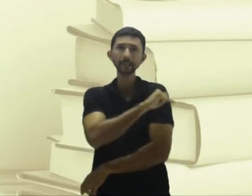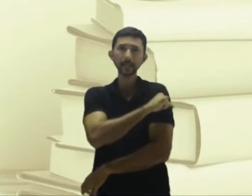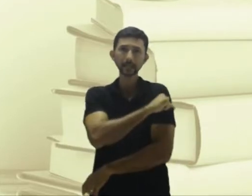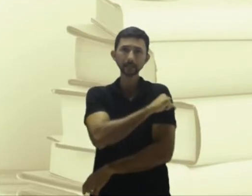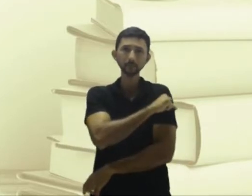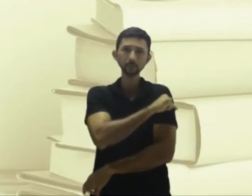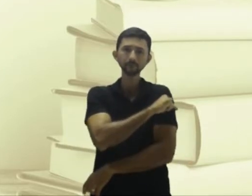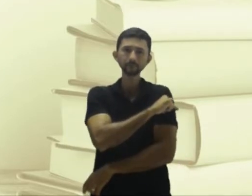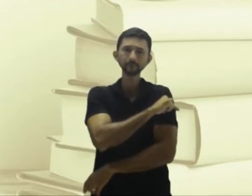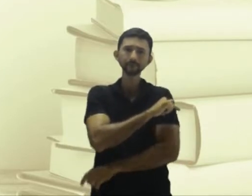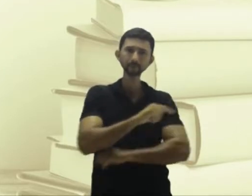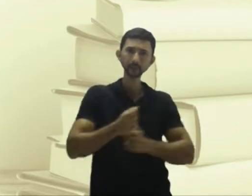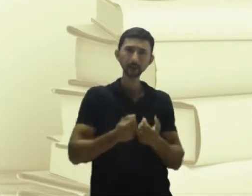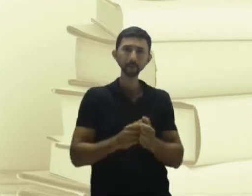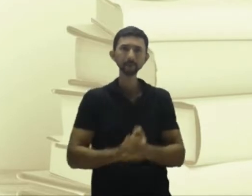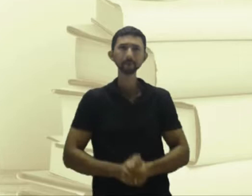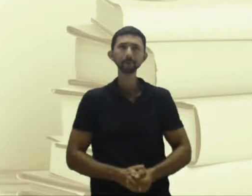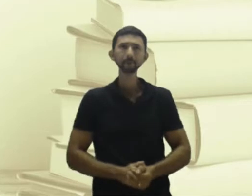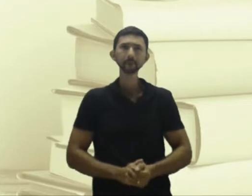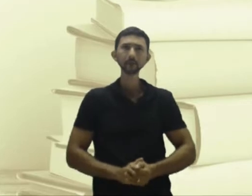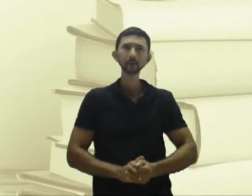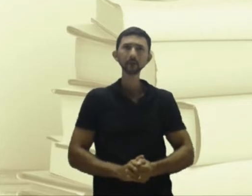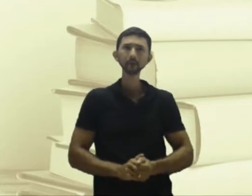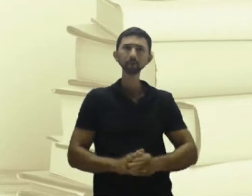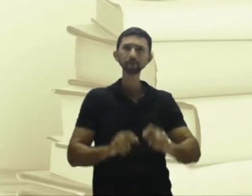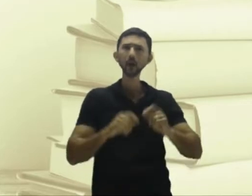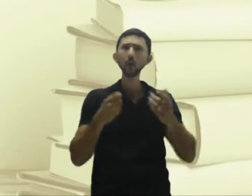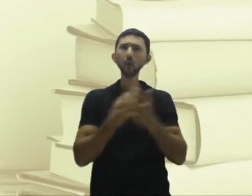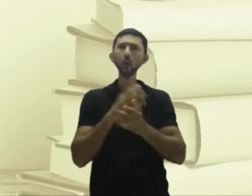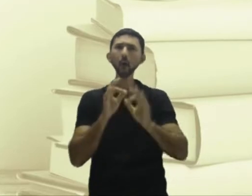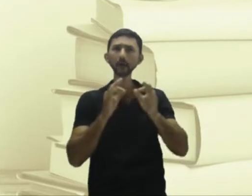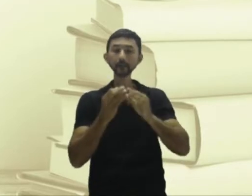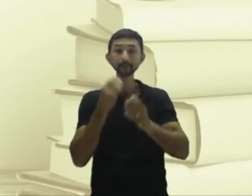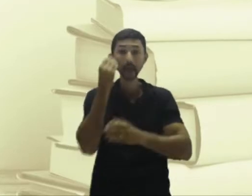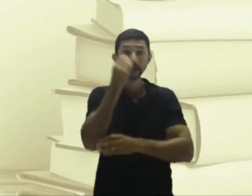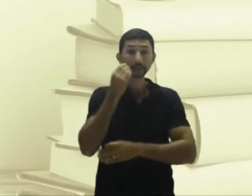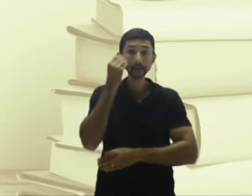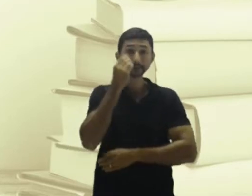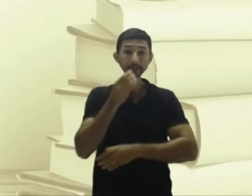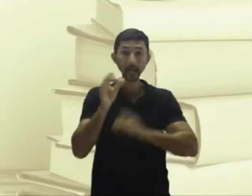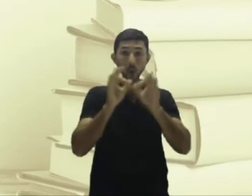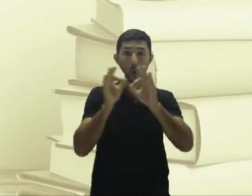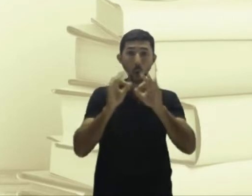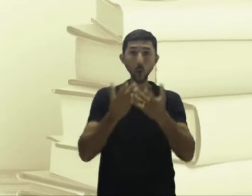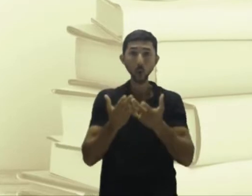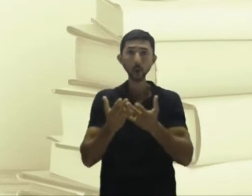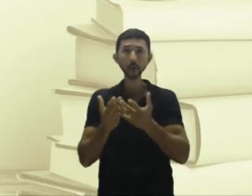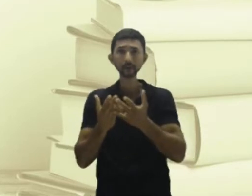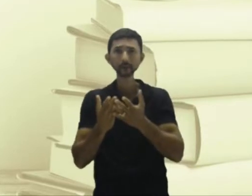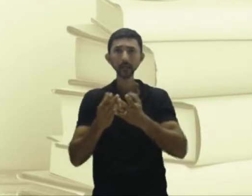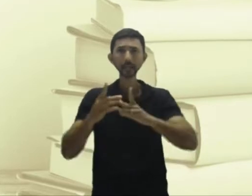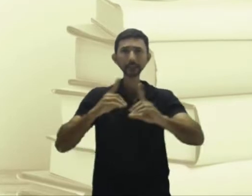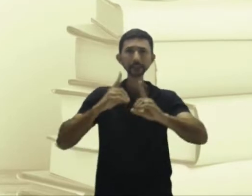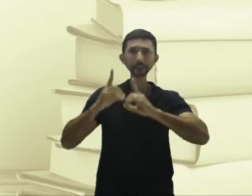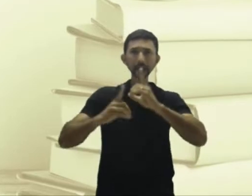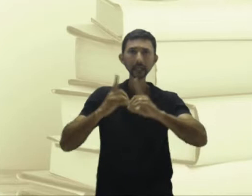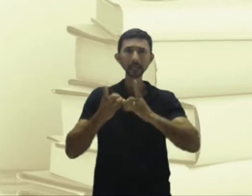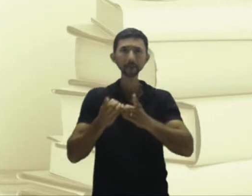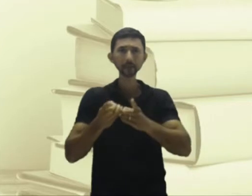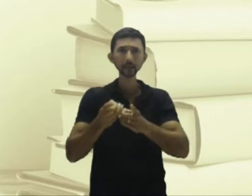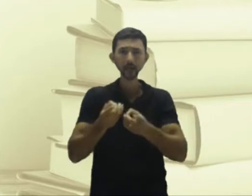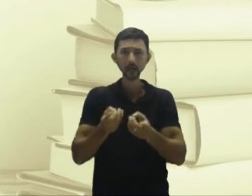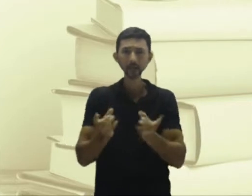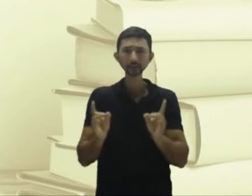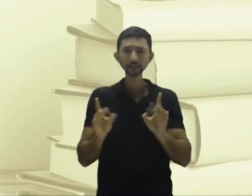a habilidade número 16, que diz o seguinte: analisar os mecanismos e as dinâmicas de comércio